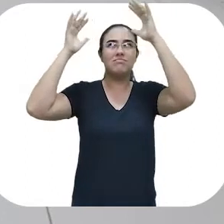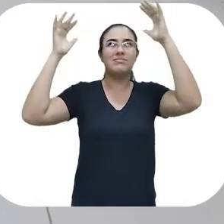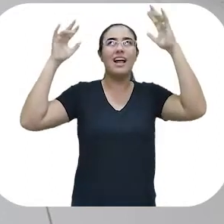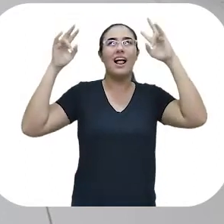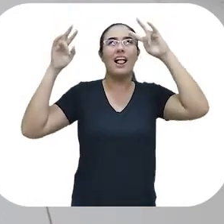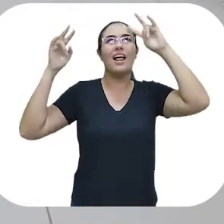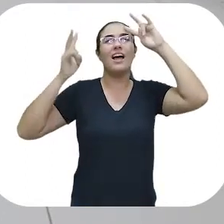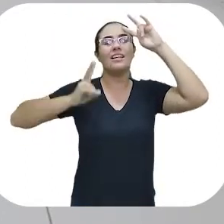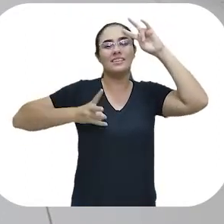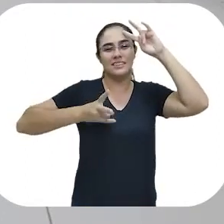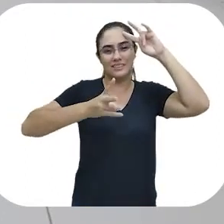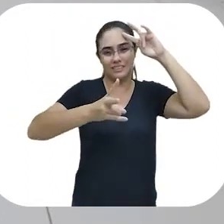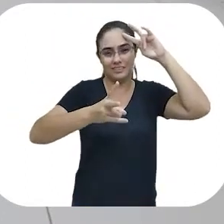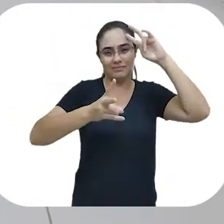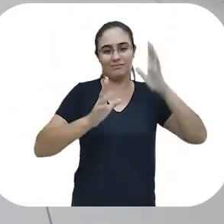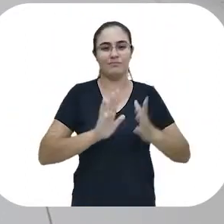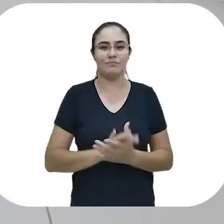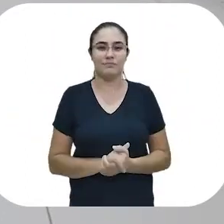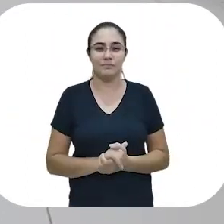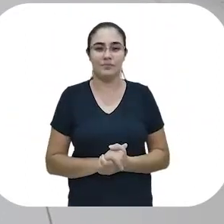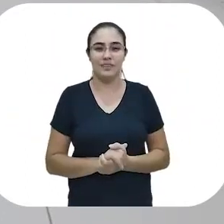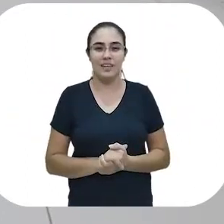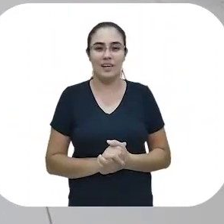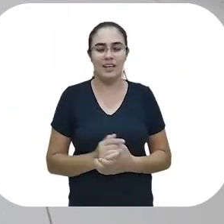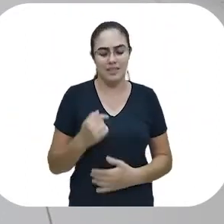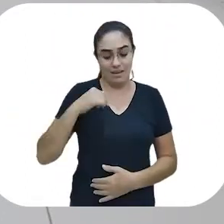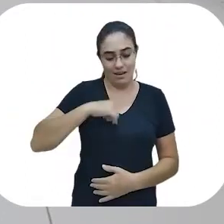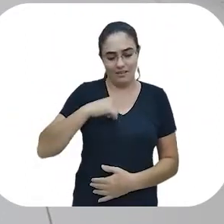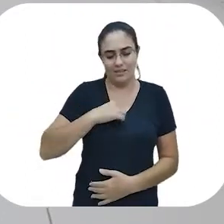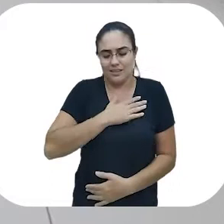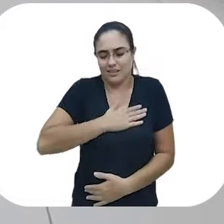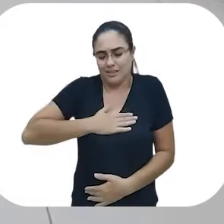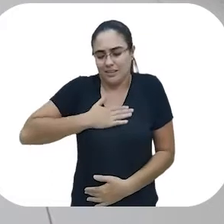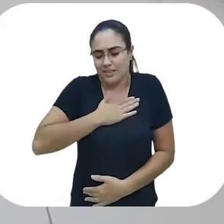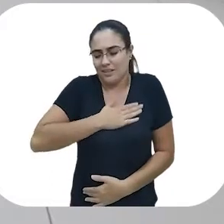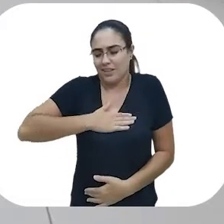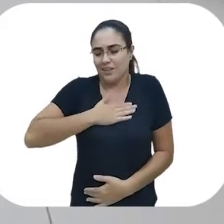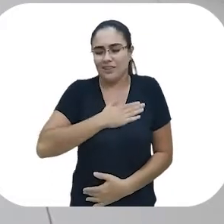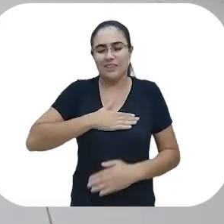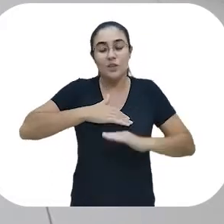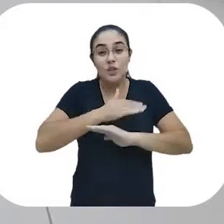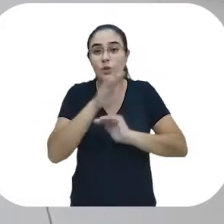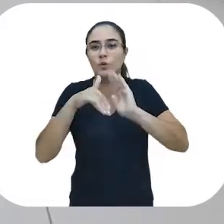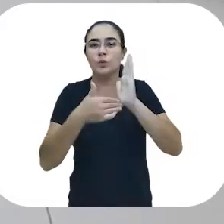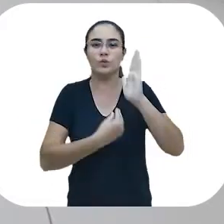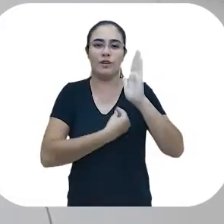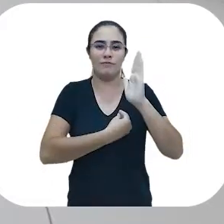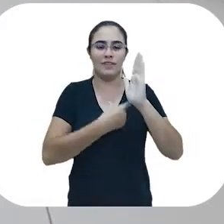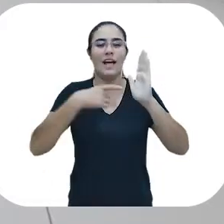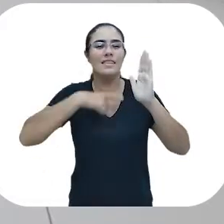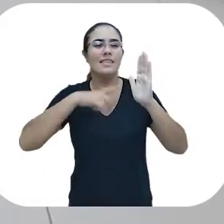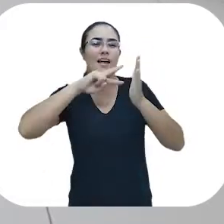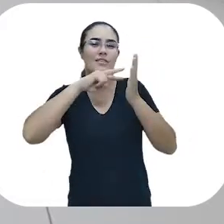Daqui, desse outro lado, eu desejo que para tudo na vida exista uma música. Para o amor, eu desejo